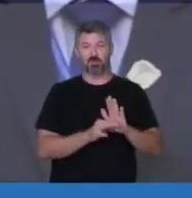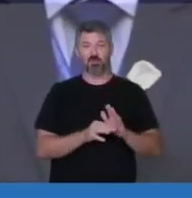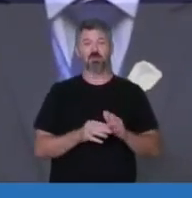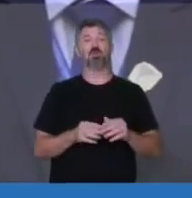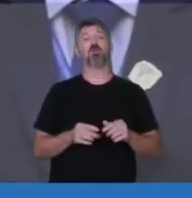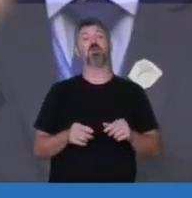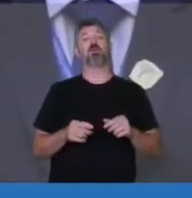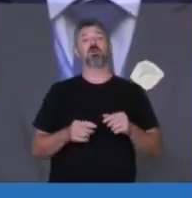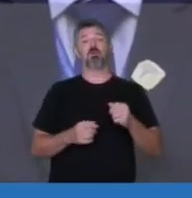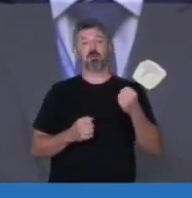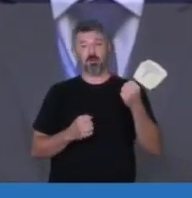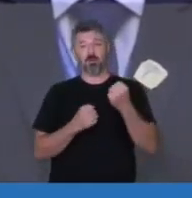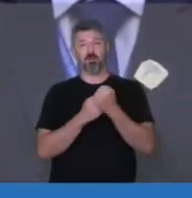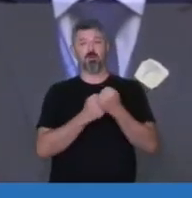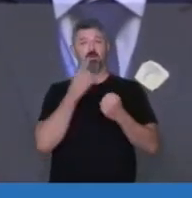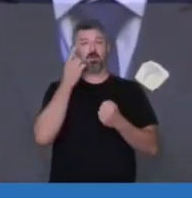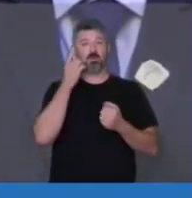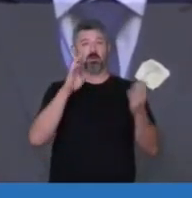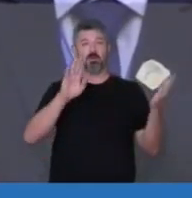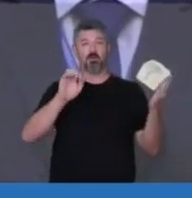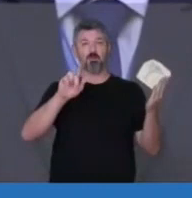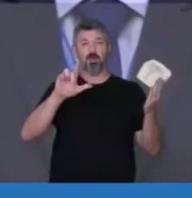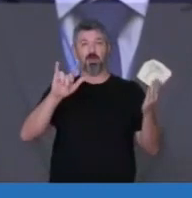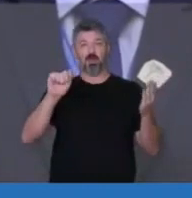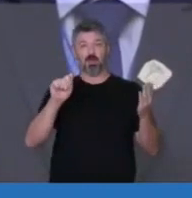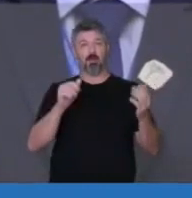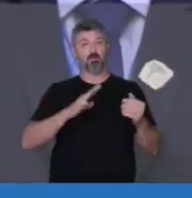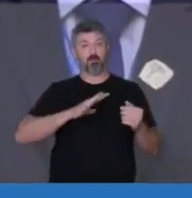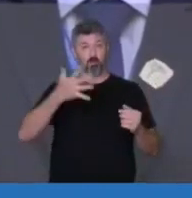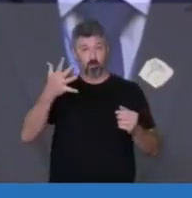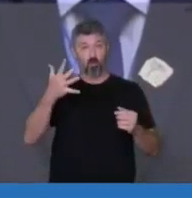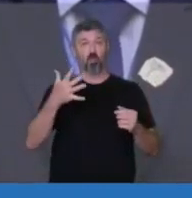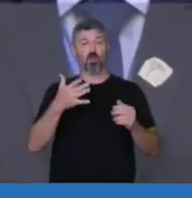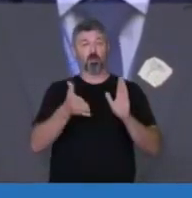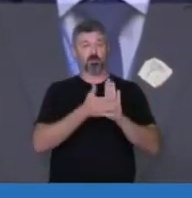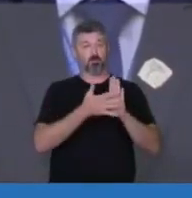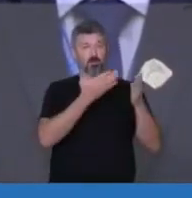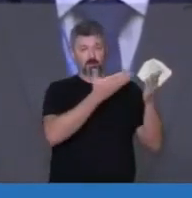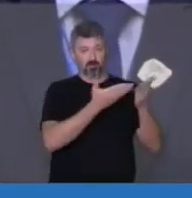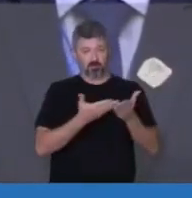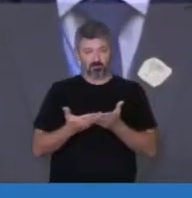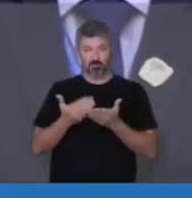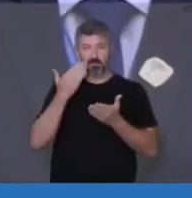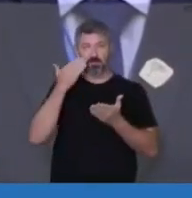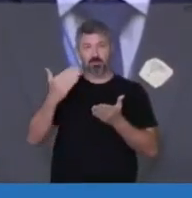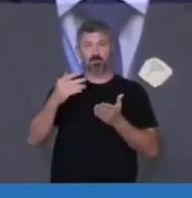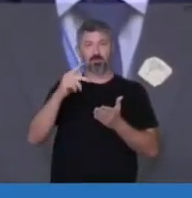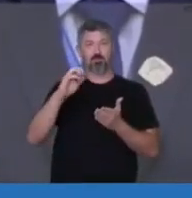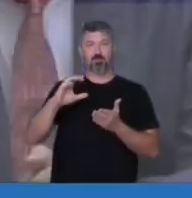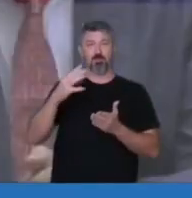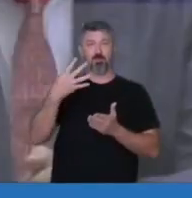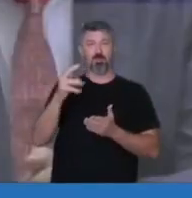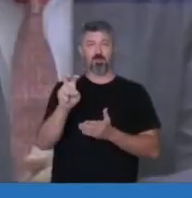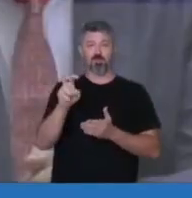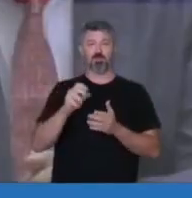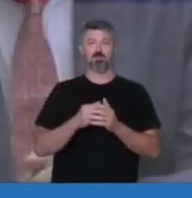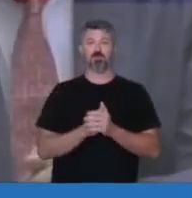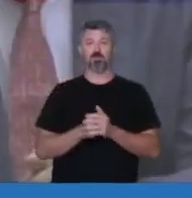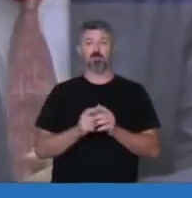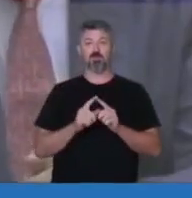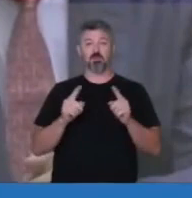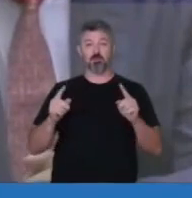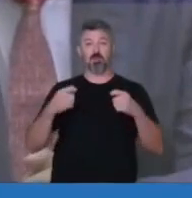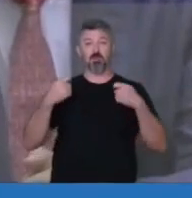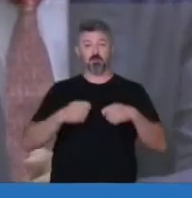um estudo apenas do executivo não precisa mais passar pelo legislativo né uma medida que é bastante eh curiosa